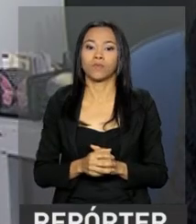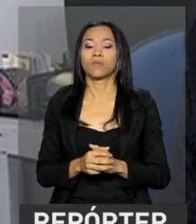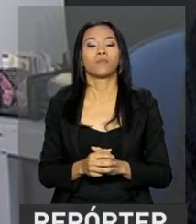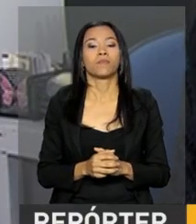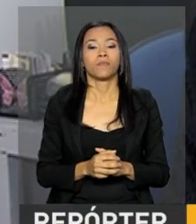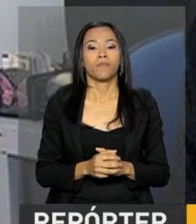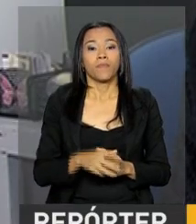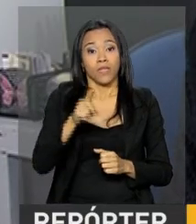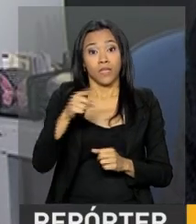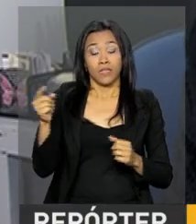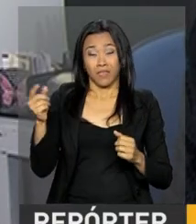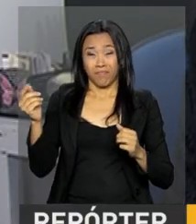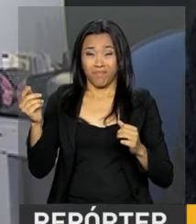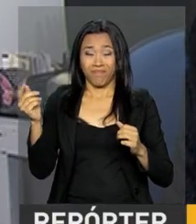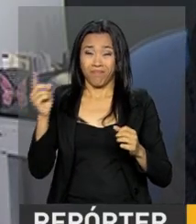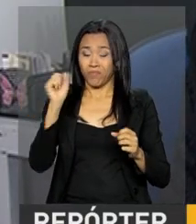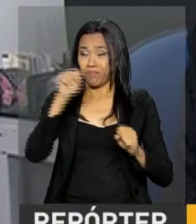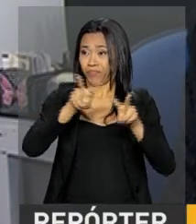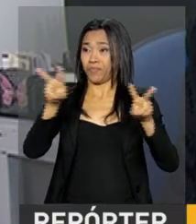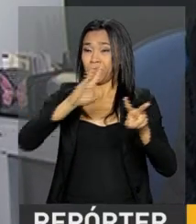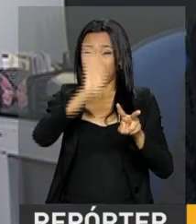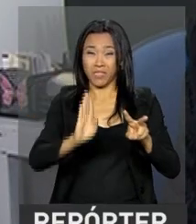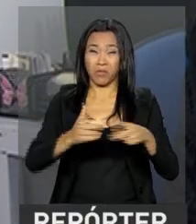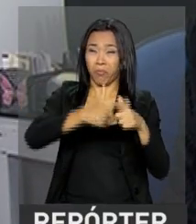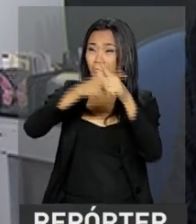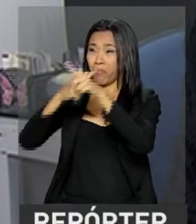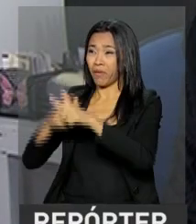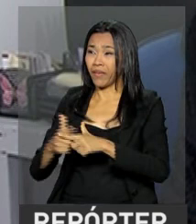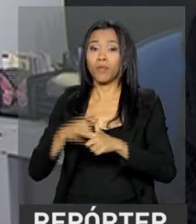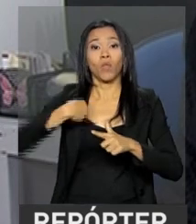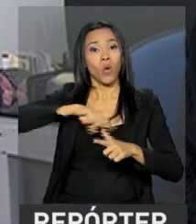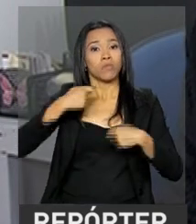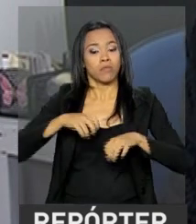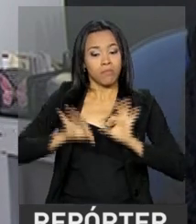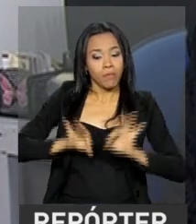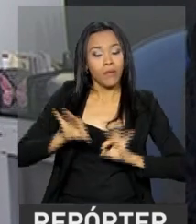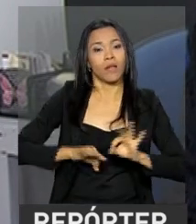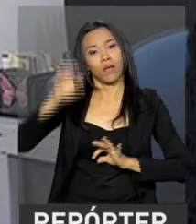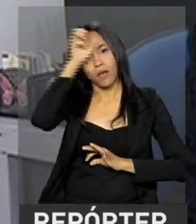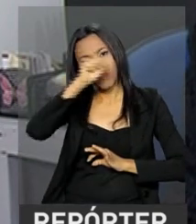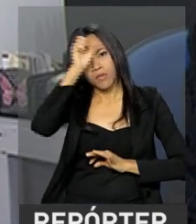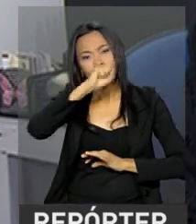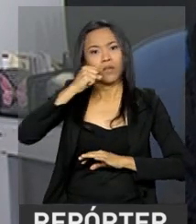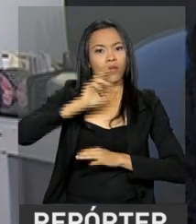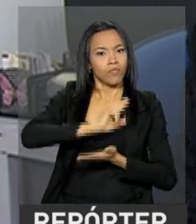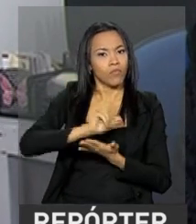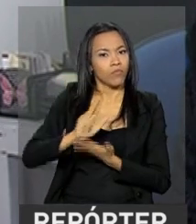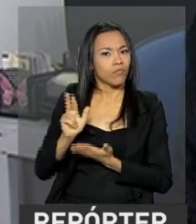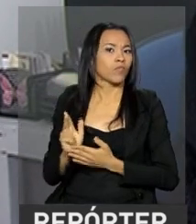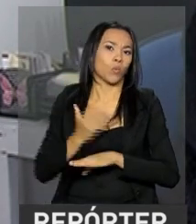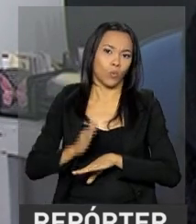tempos de crise mas estamos preparados temos de nos qualificarmos e essa é uma ferramenta